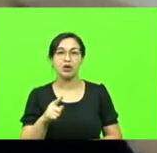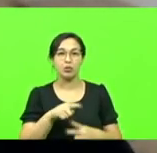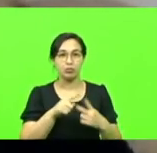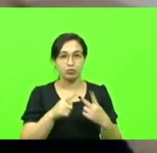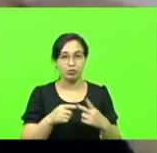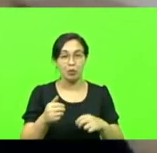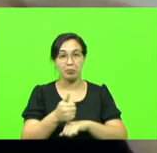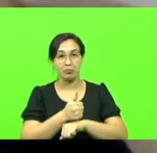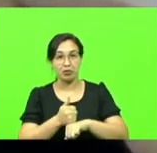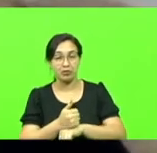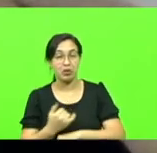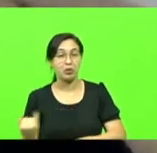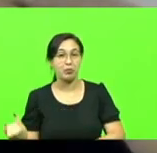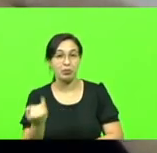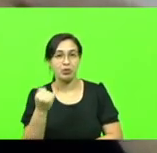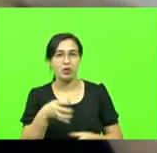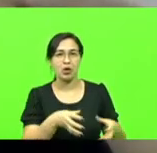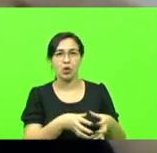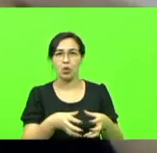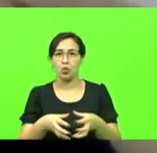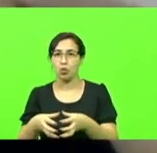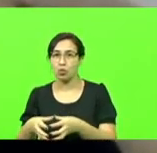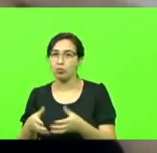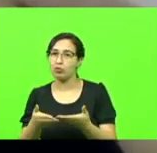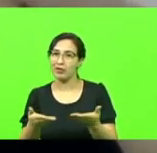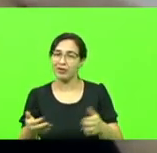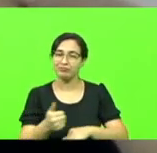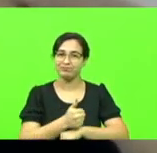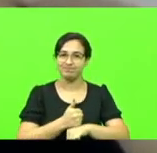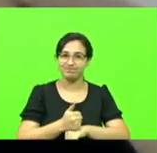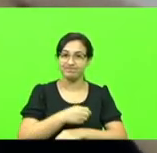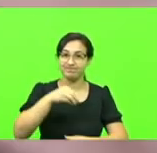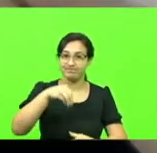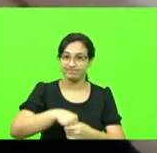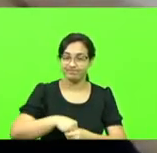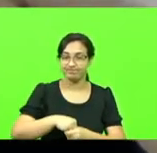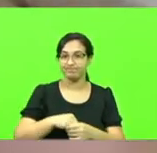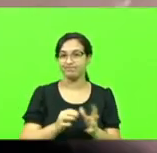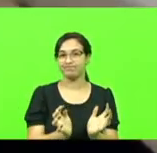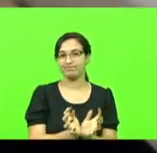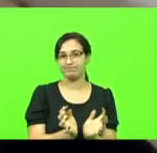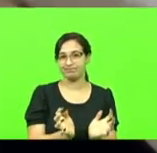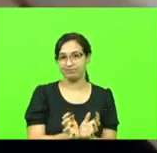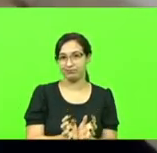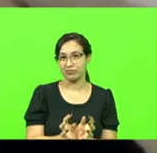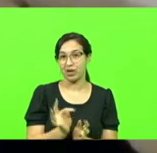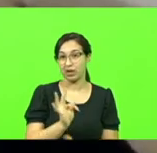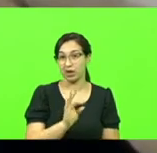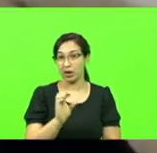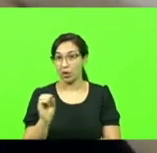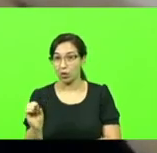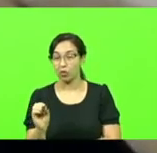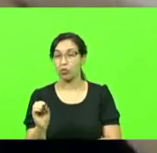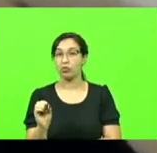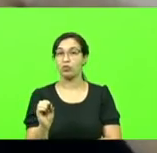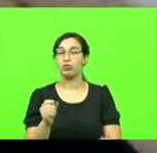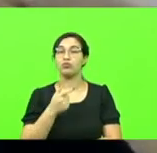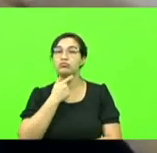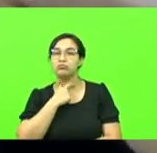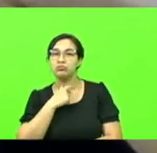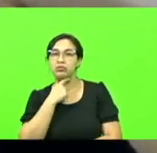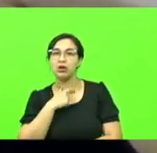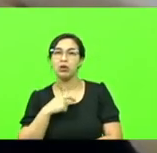sobre a importância da equipe multiprofissional nas APAEs, né? Hoje, não só a terapeuta ocupacional, a fono, neuro